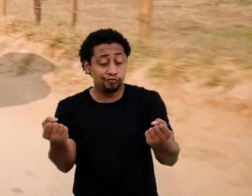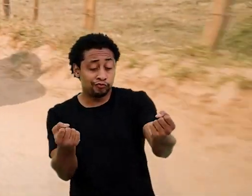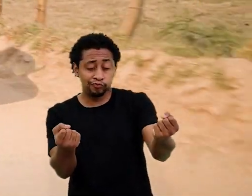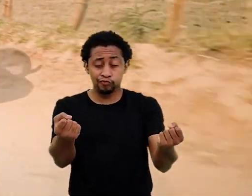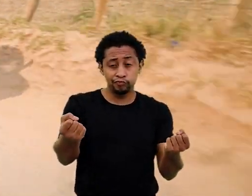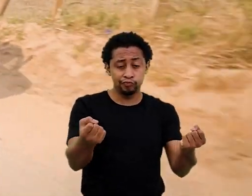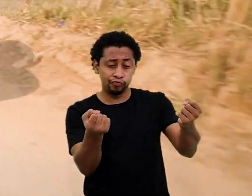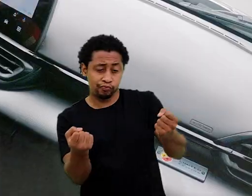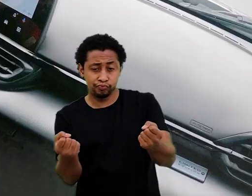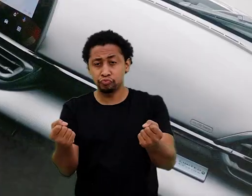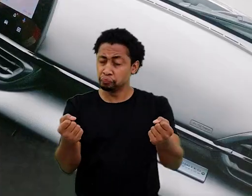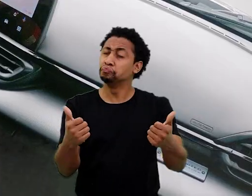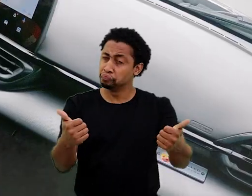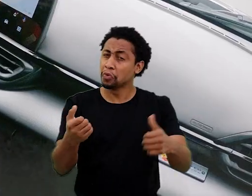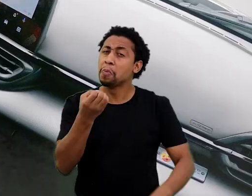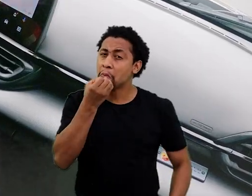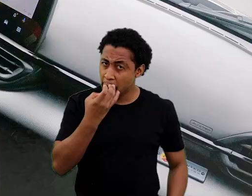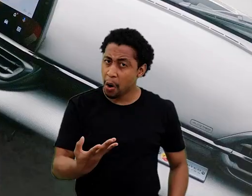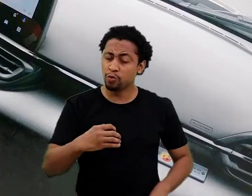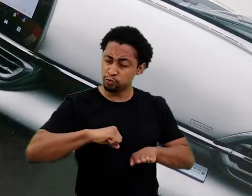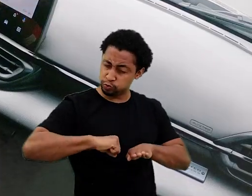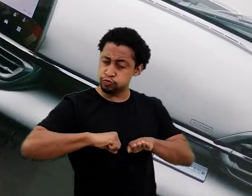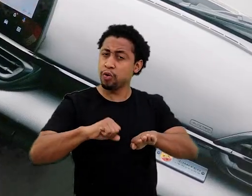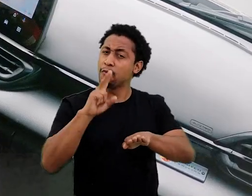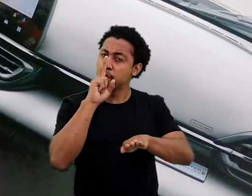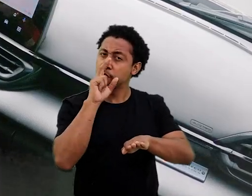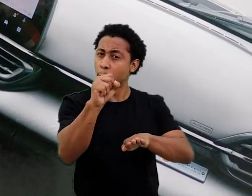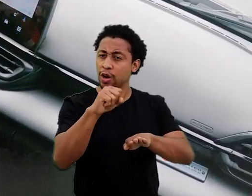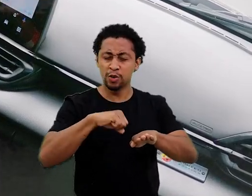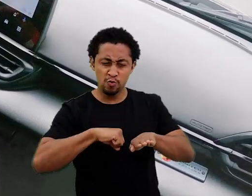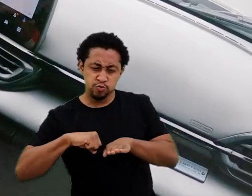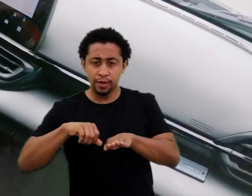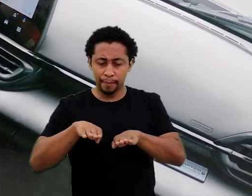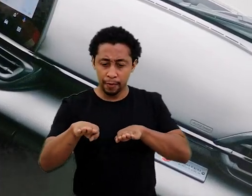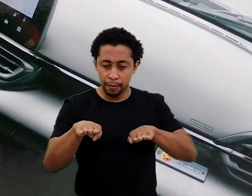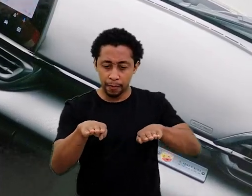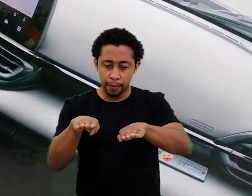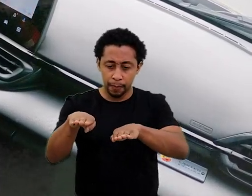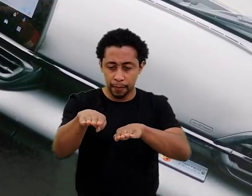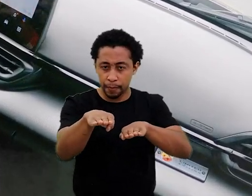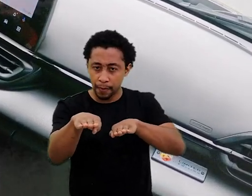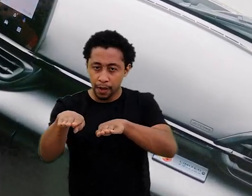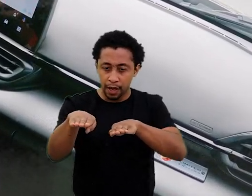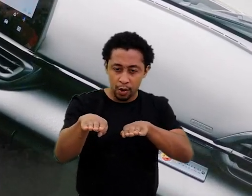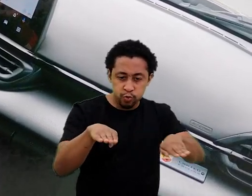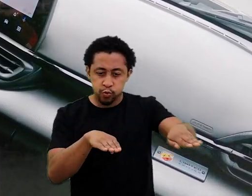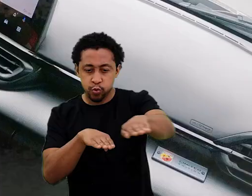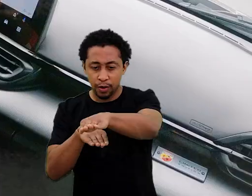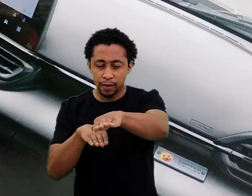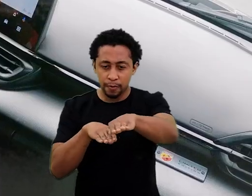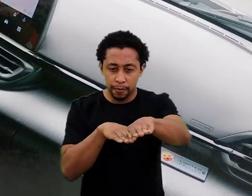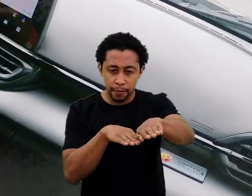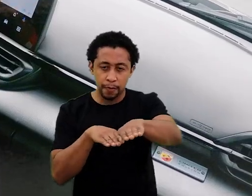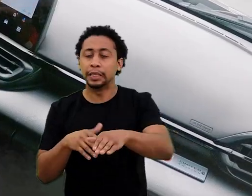veículo muito corretas, um baita desempenho aqui, um torque muito bom, então para ultrapassagens muito seguras aqui, realmente sobra força. Isso